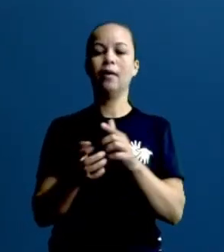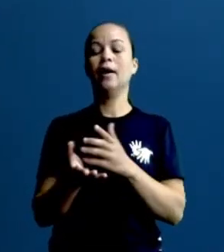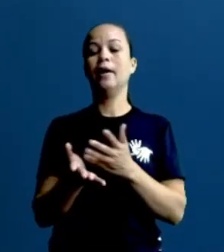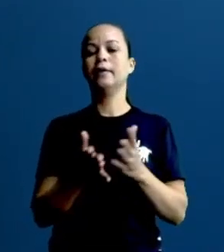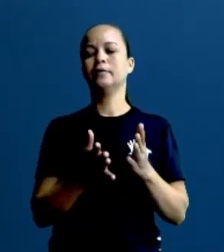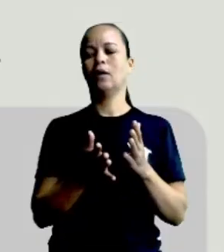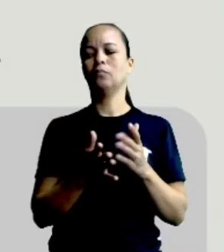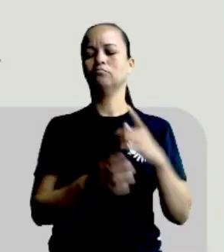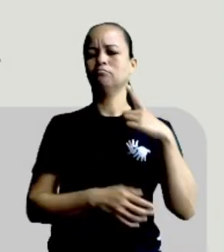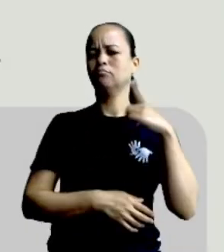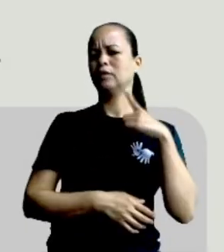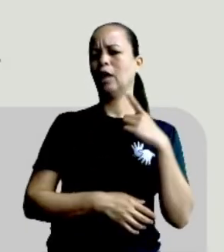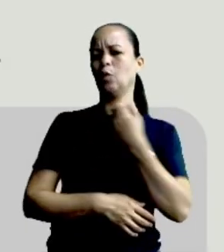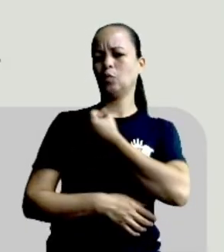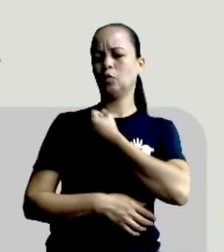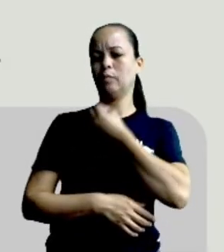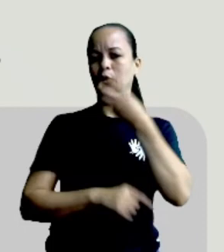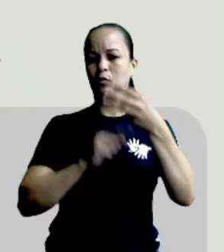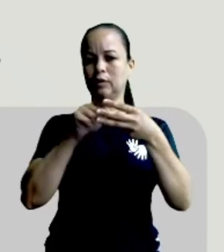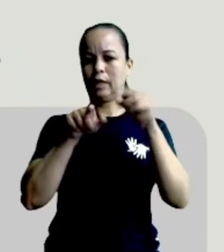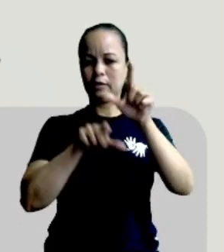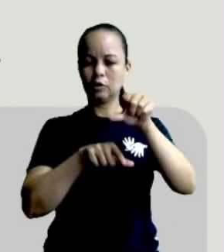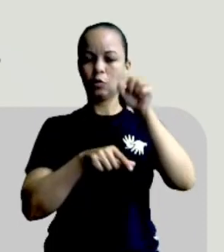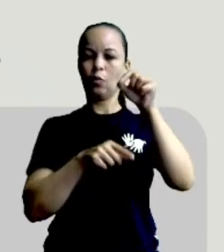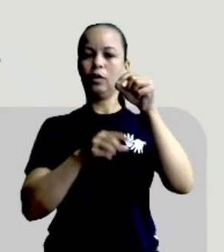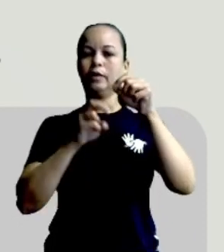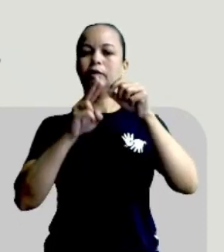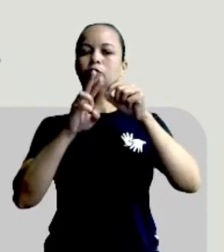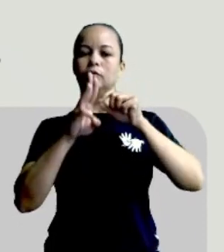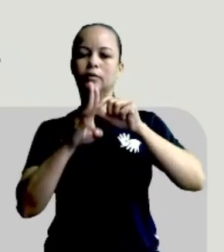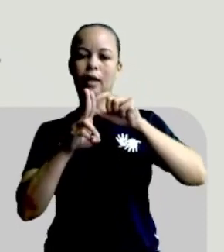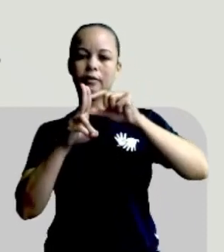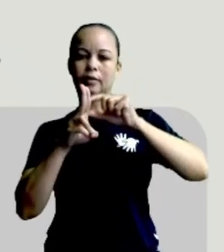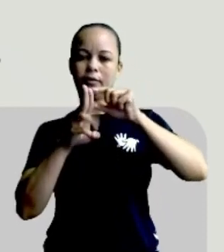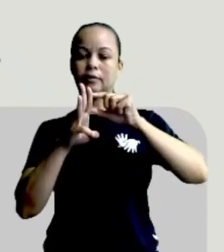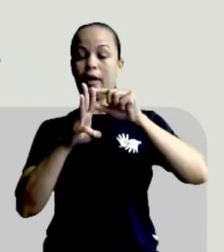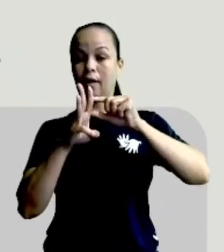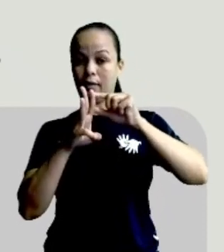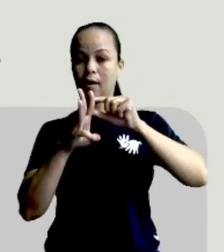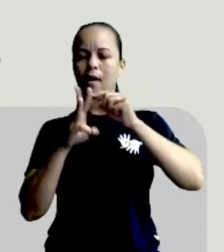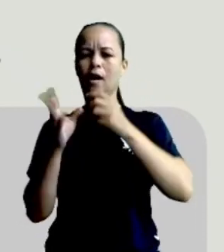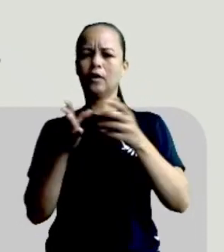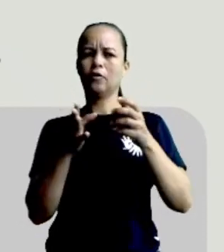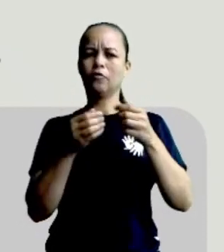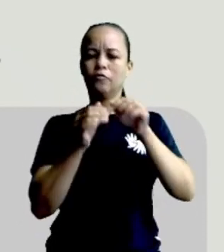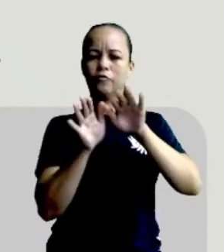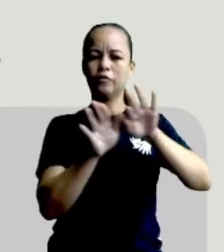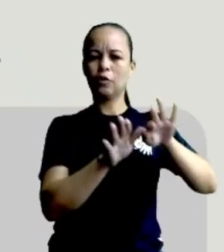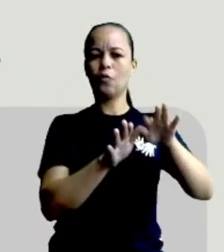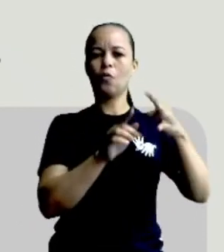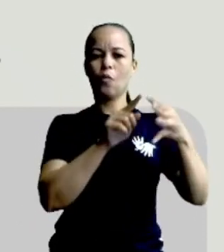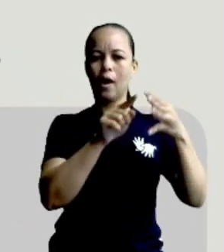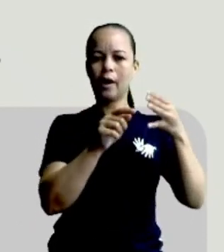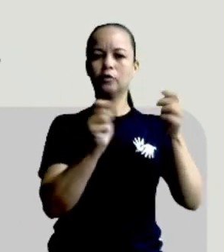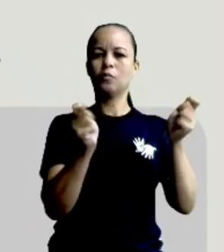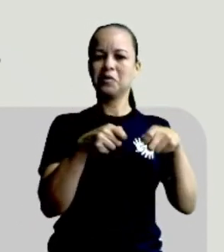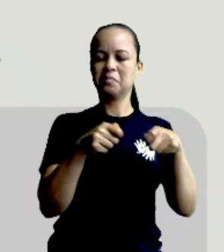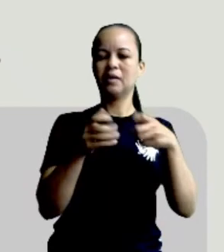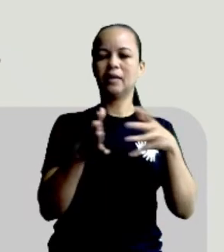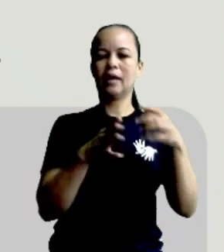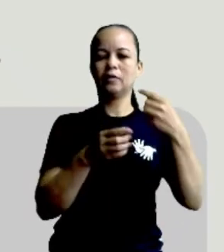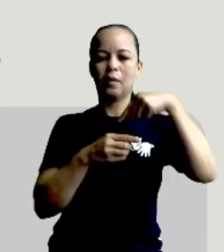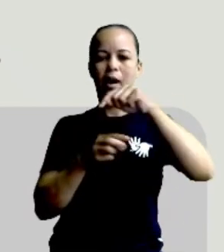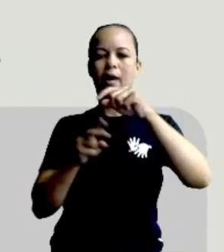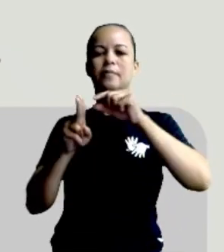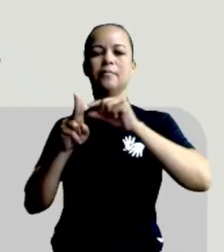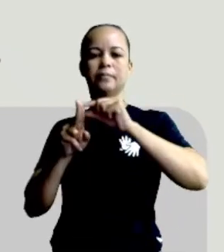tenho o quê? O número 3 escolhido na centena, sobrou 4 possibilidades para ir lá para a dezena, não foi isso?